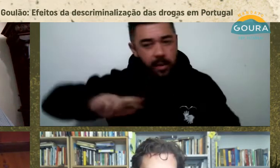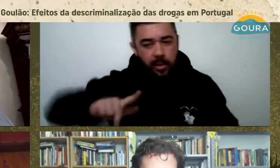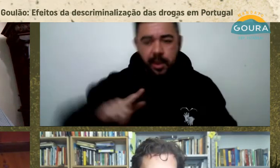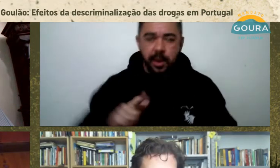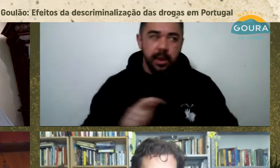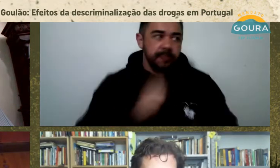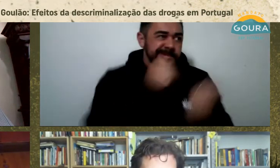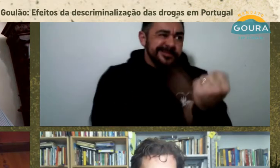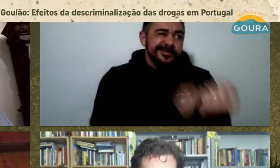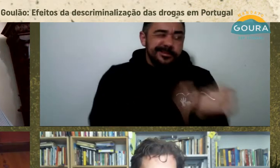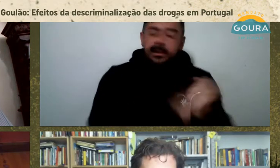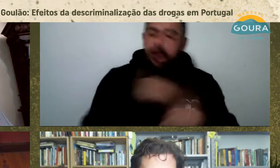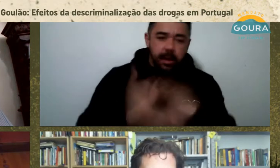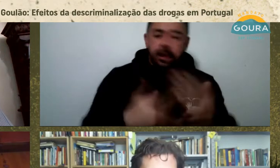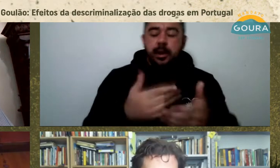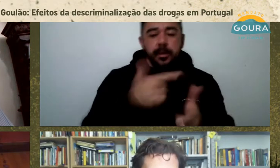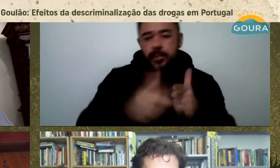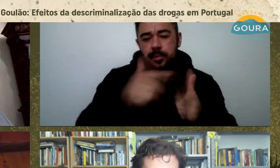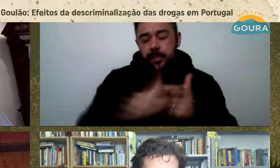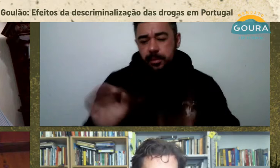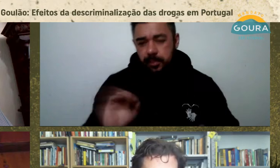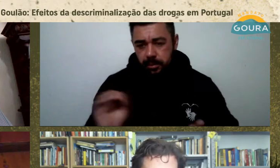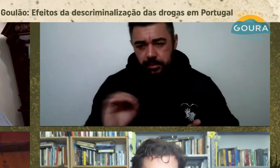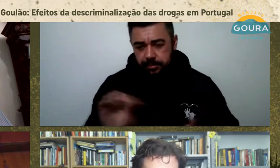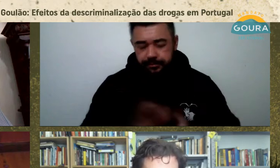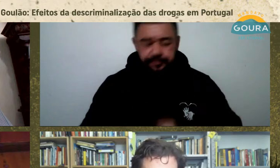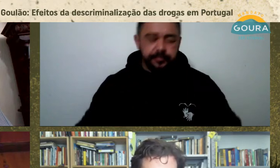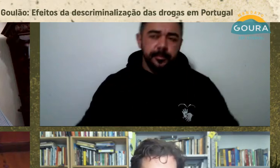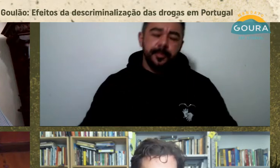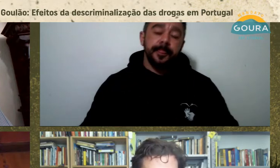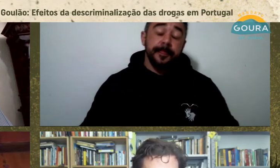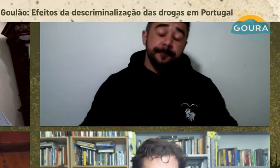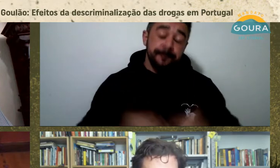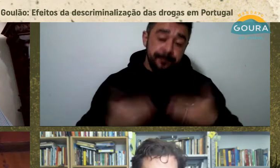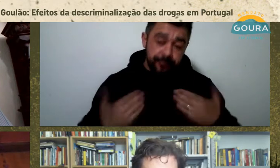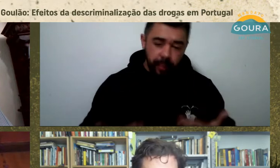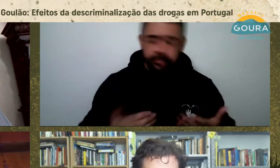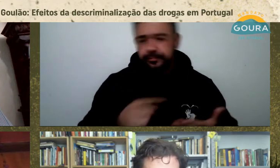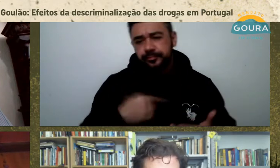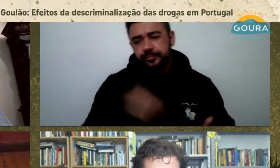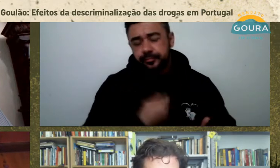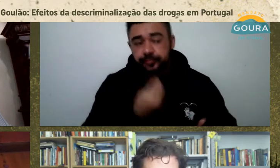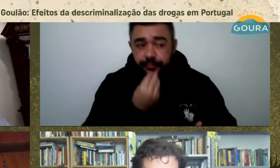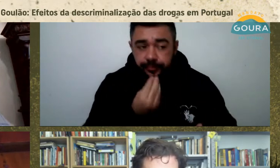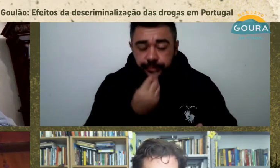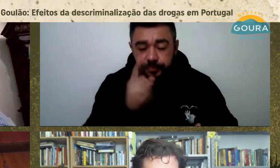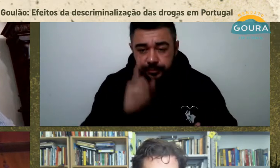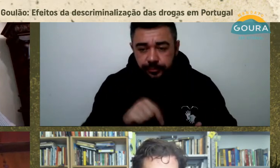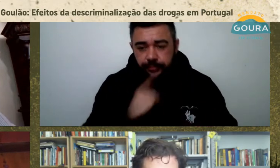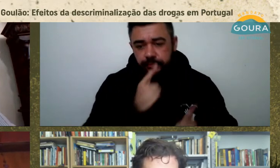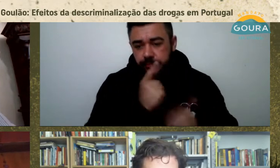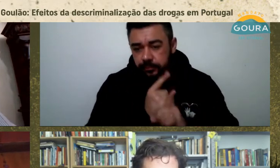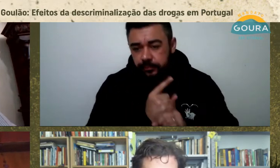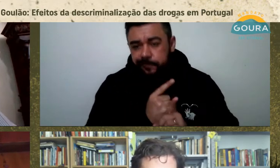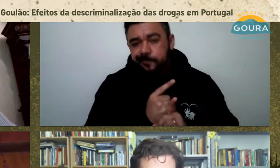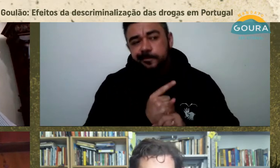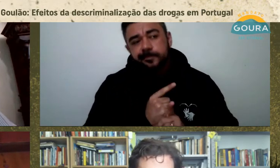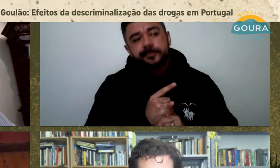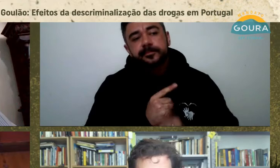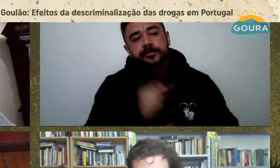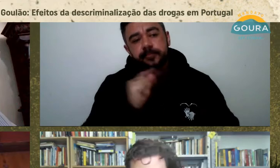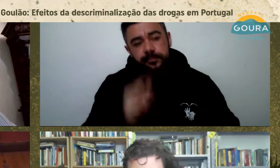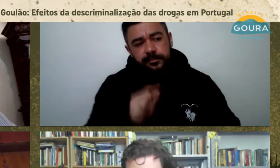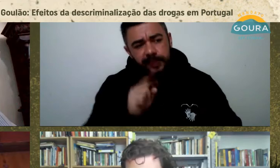ou consumidores problemáticos. E aí, aquilo que tentamos identificar são, de facto, as